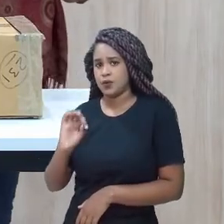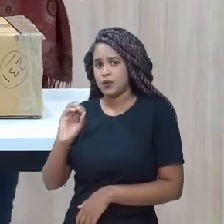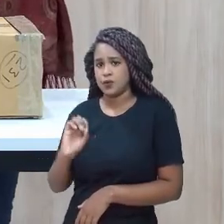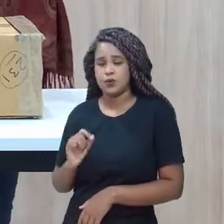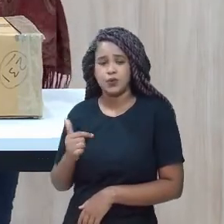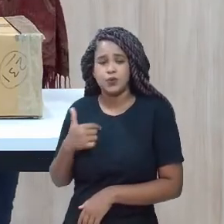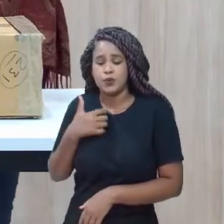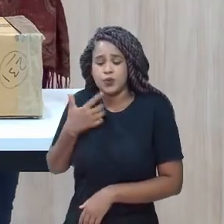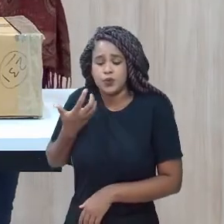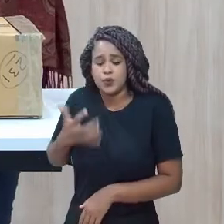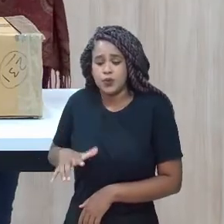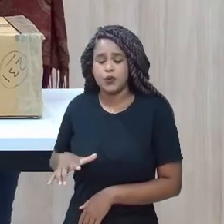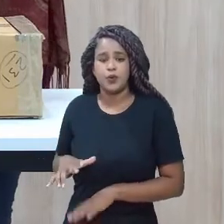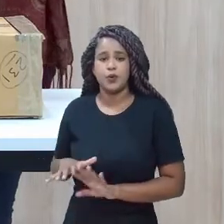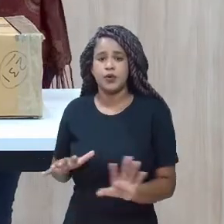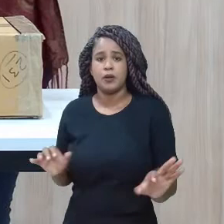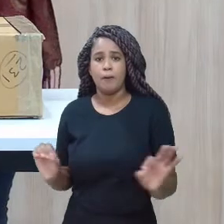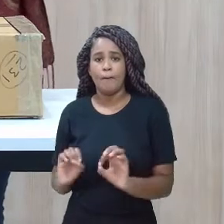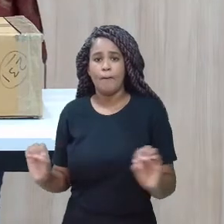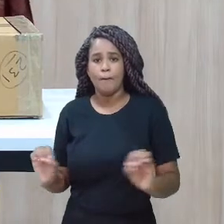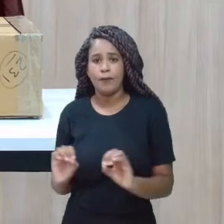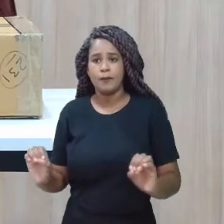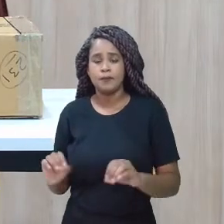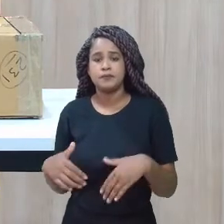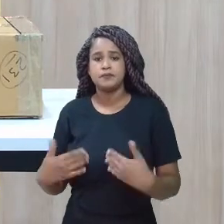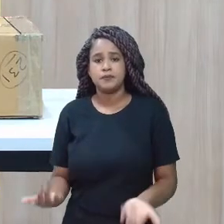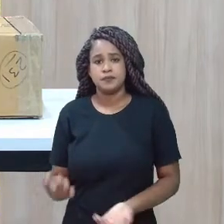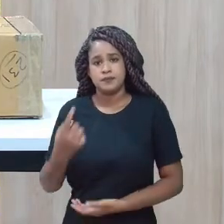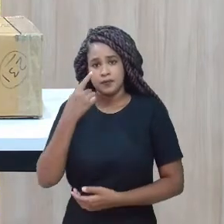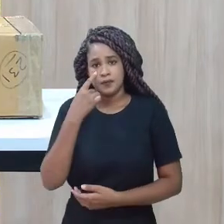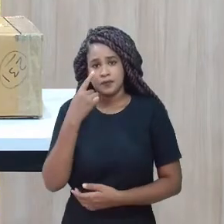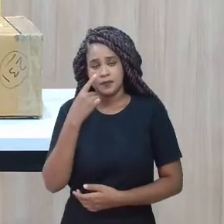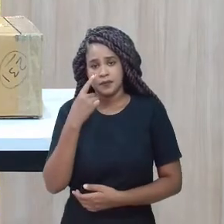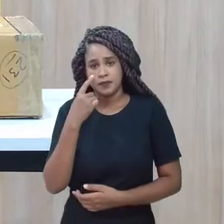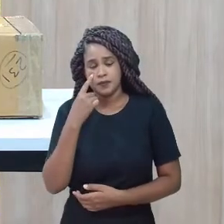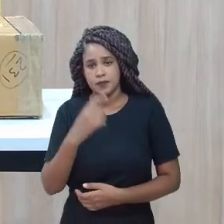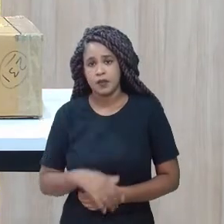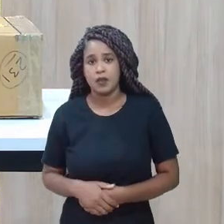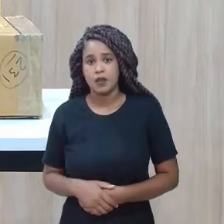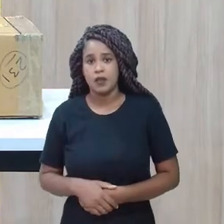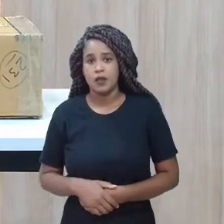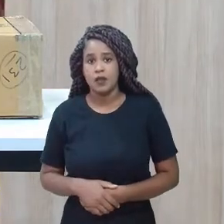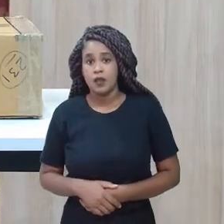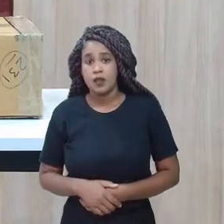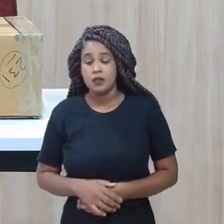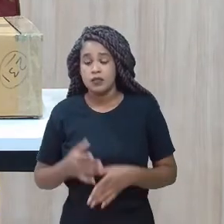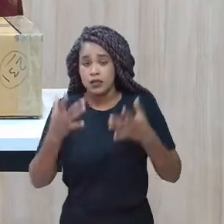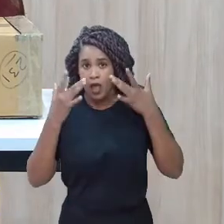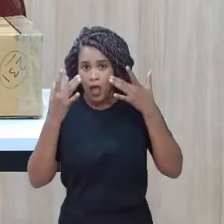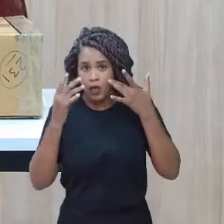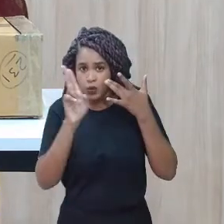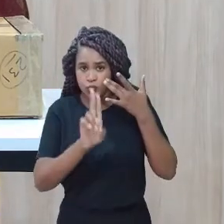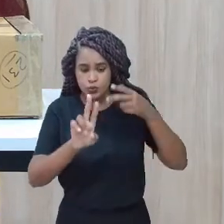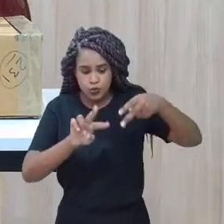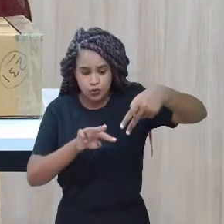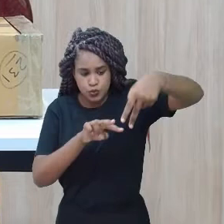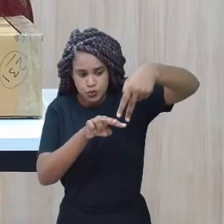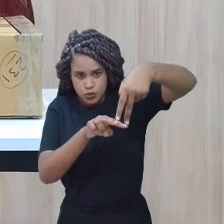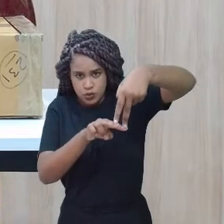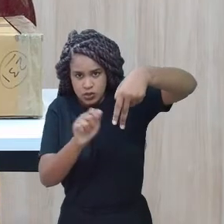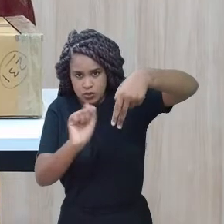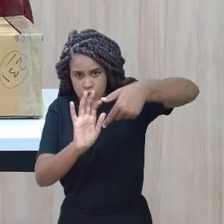queria saber de nada. E através do teatro de sombras, foi possível contar essa